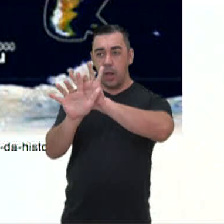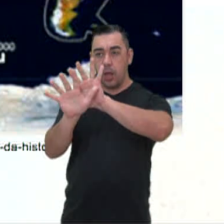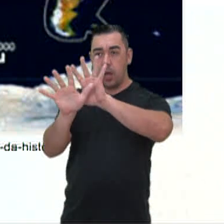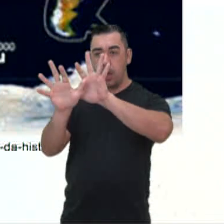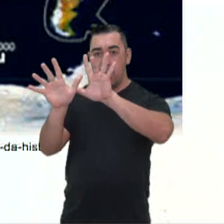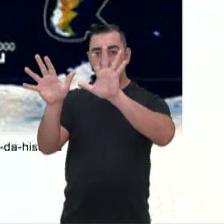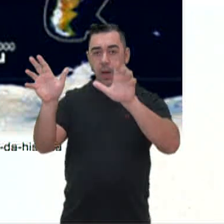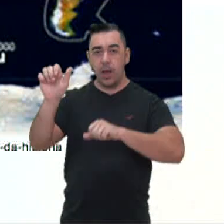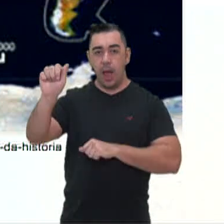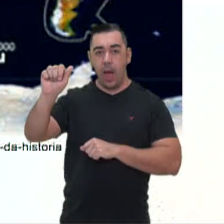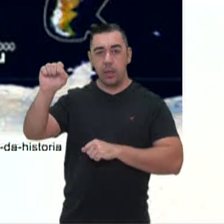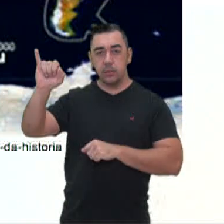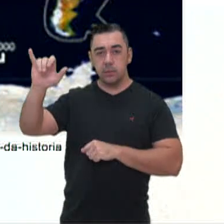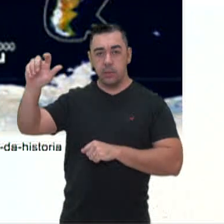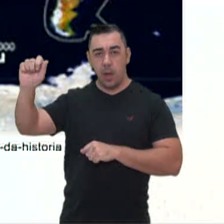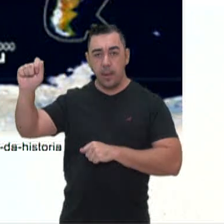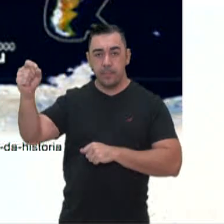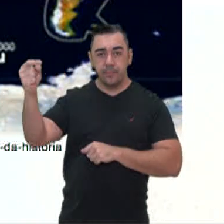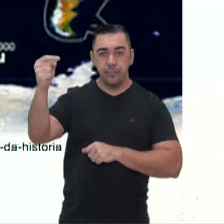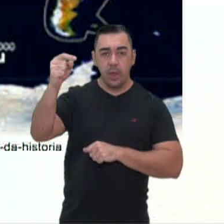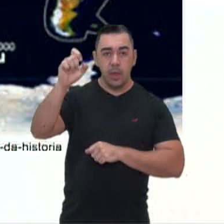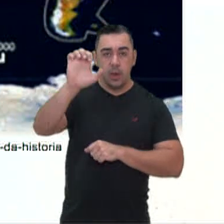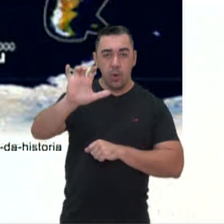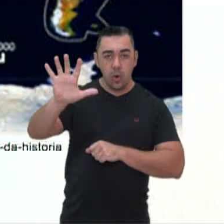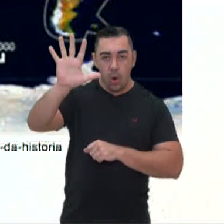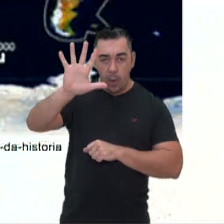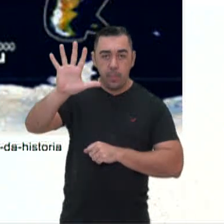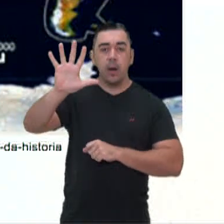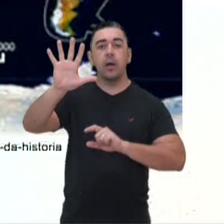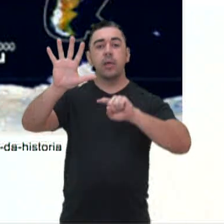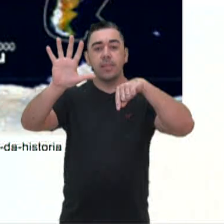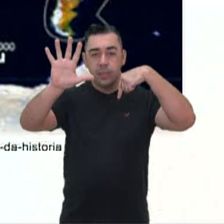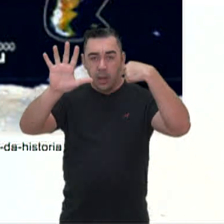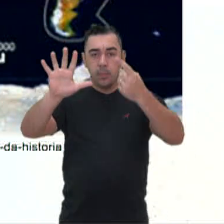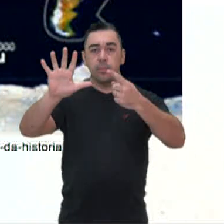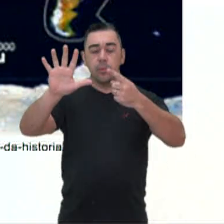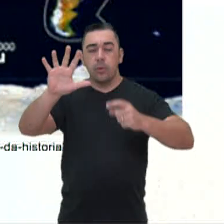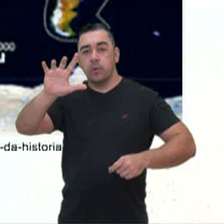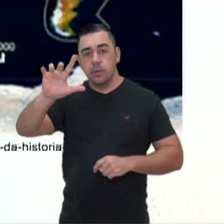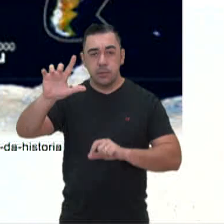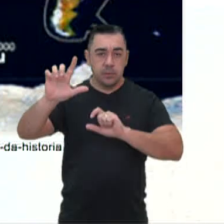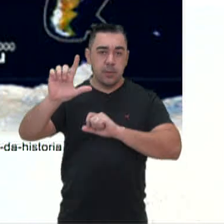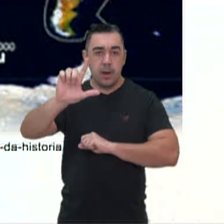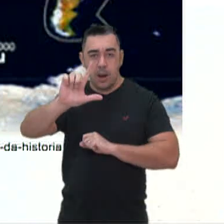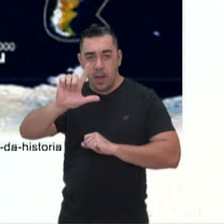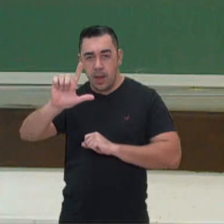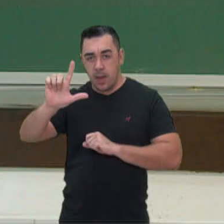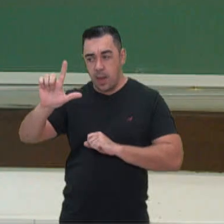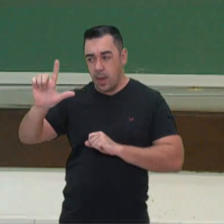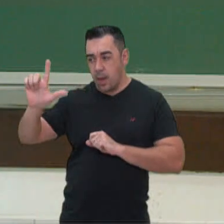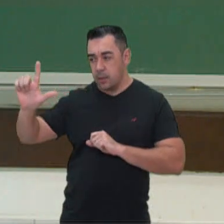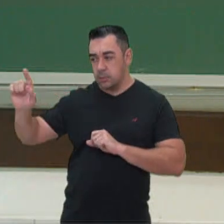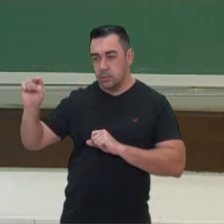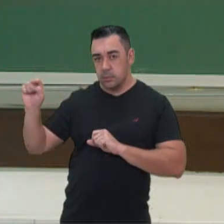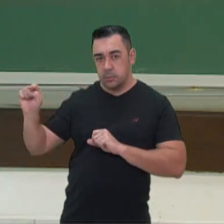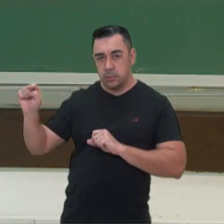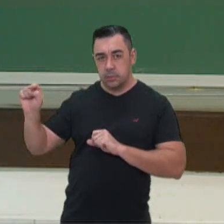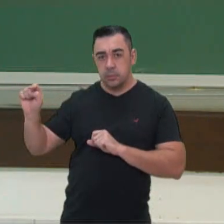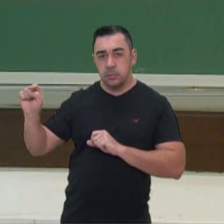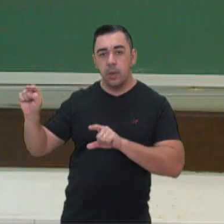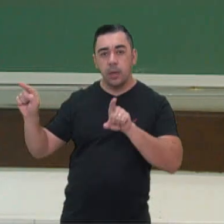para a Europa e vai seguir depois para leste, e do leste ele